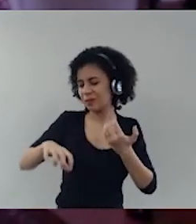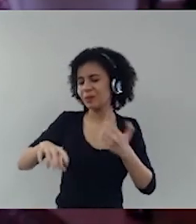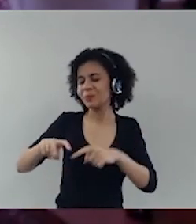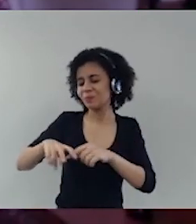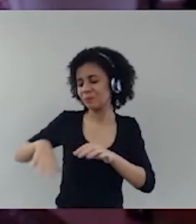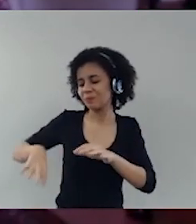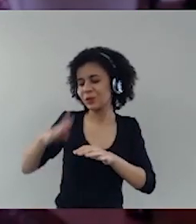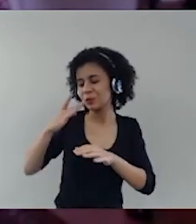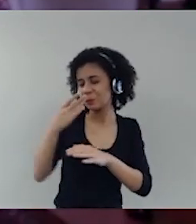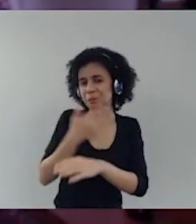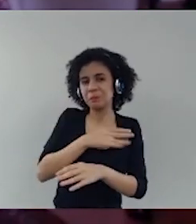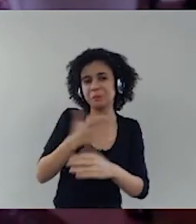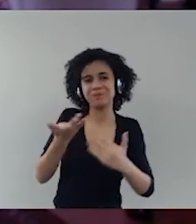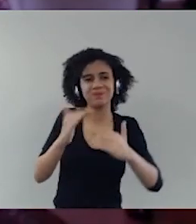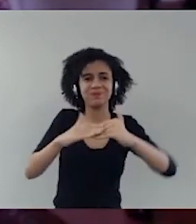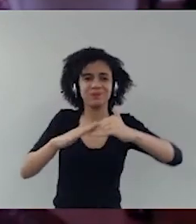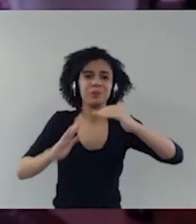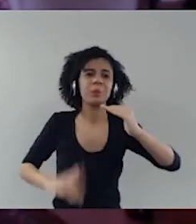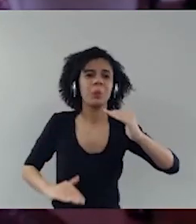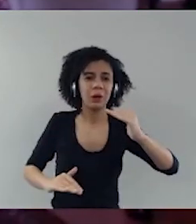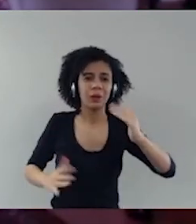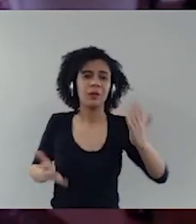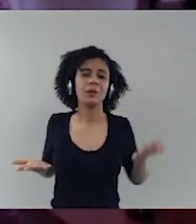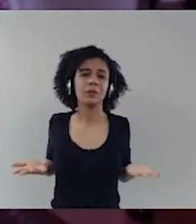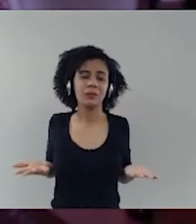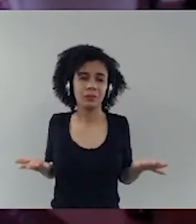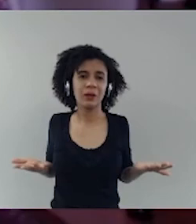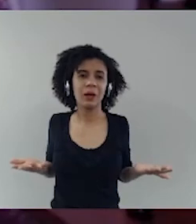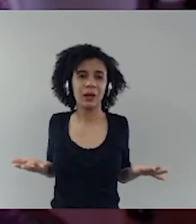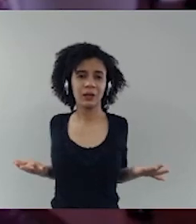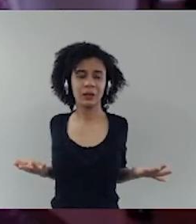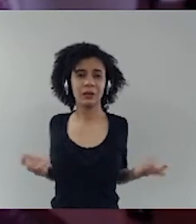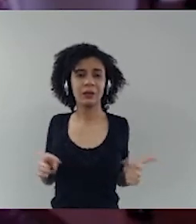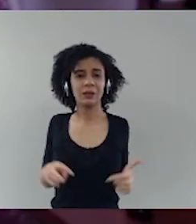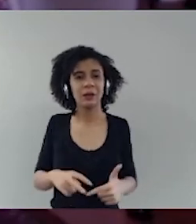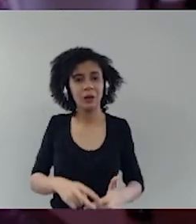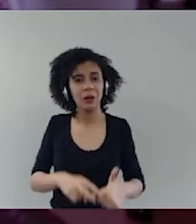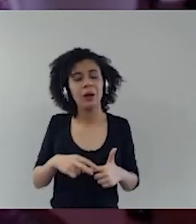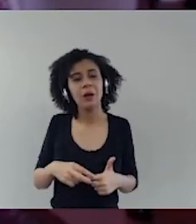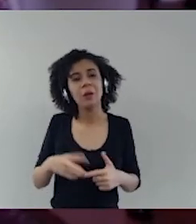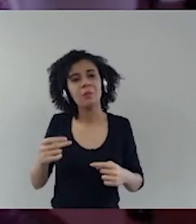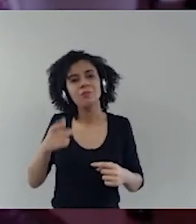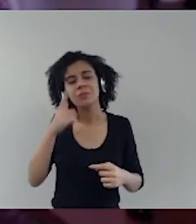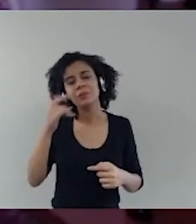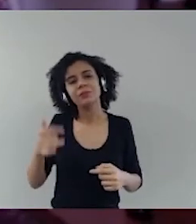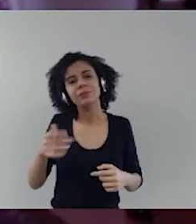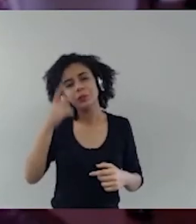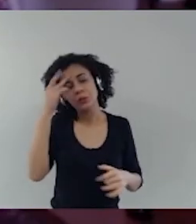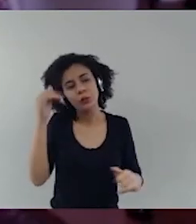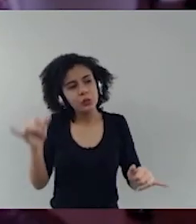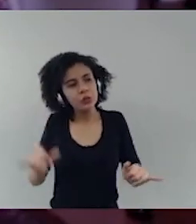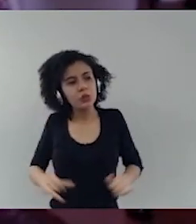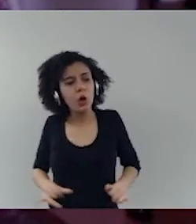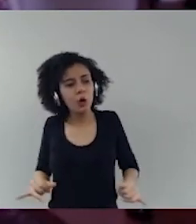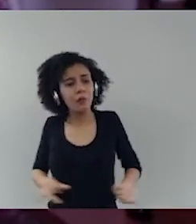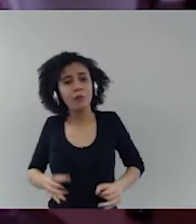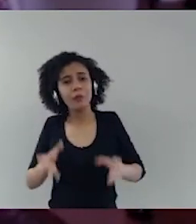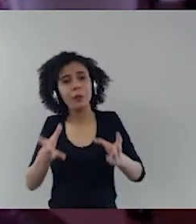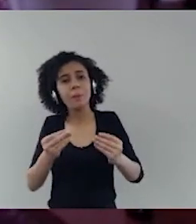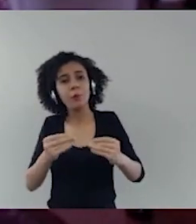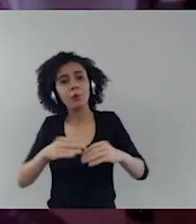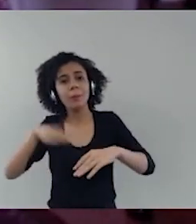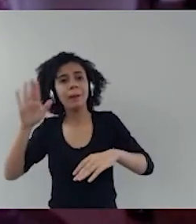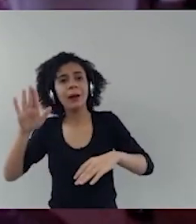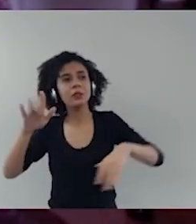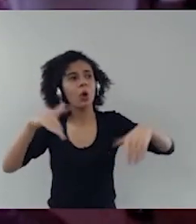desigualdade socioterritorial que tem levado, não é, à penalização de certos grupos socioeconômicos mais do que de